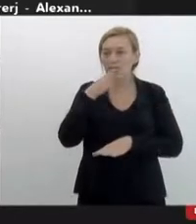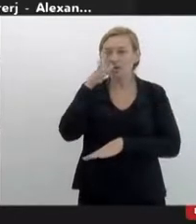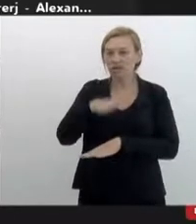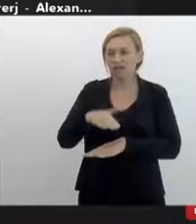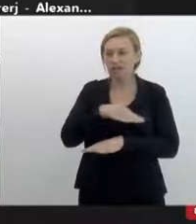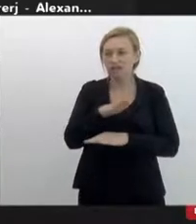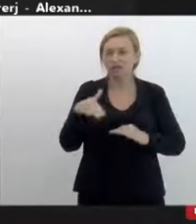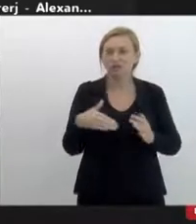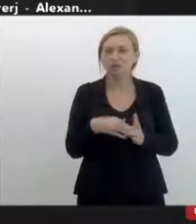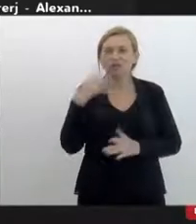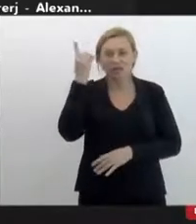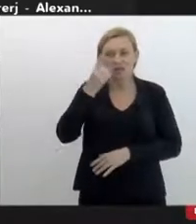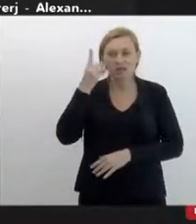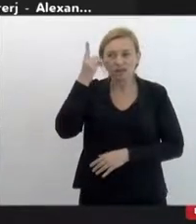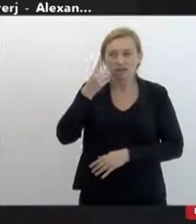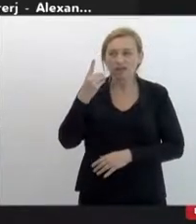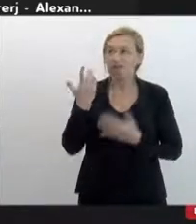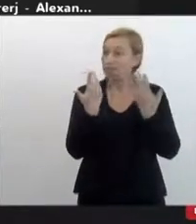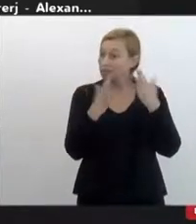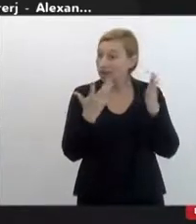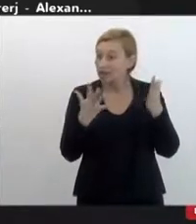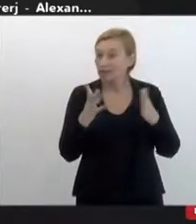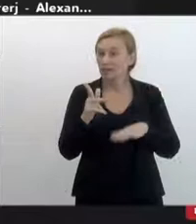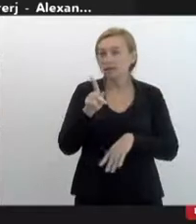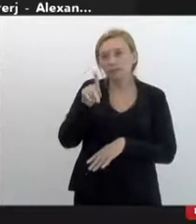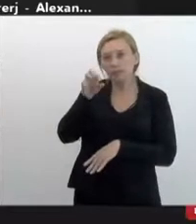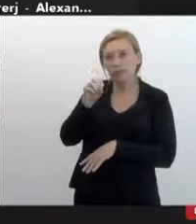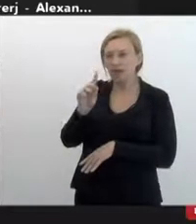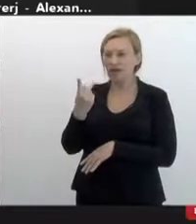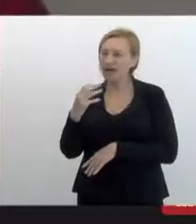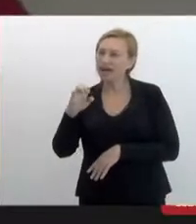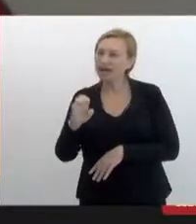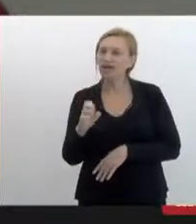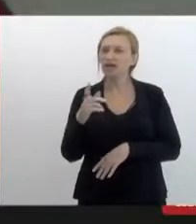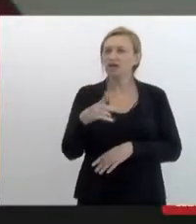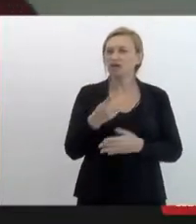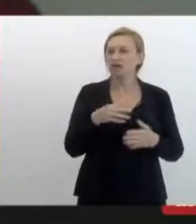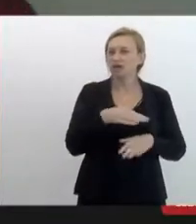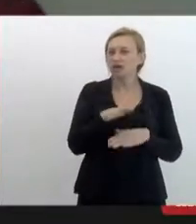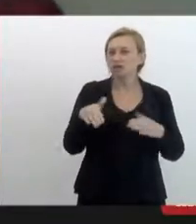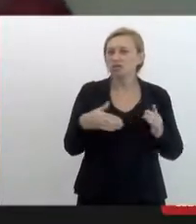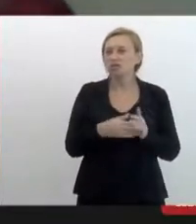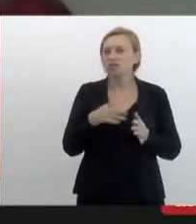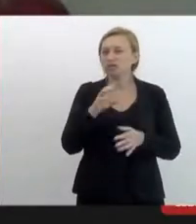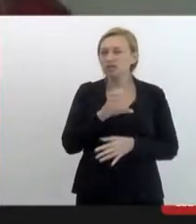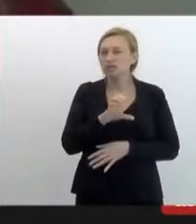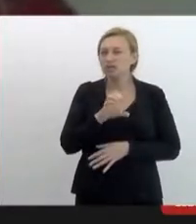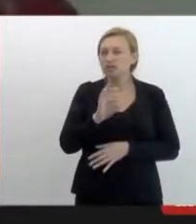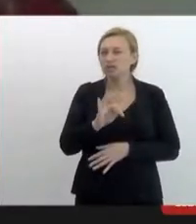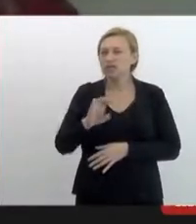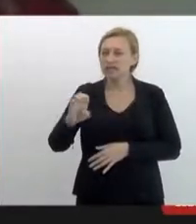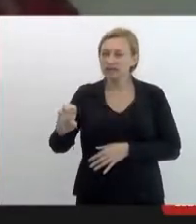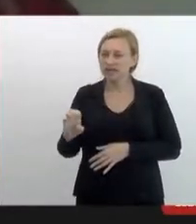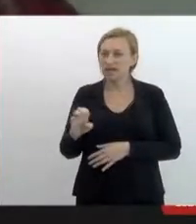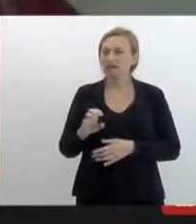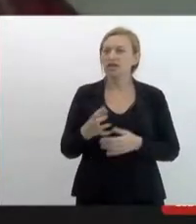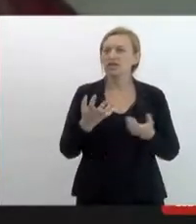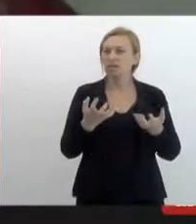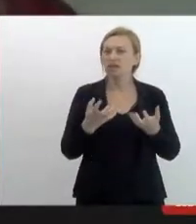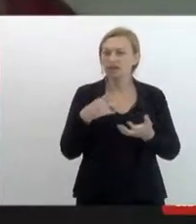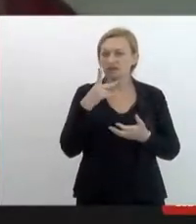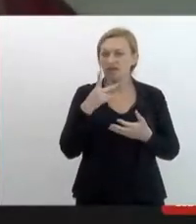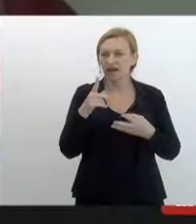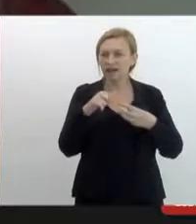todos, deputado, parabéns a Paulo Henrique, né, e o pessoal do TCE pela exposição. Eu queria aqui pontuar três